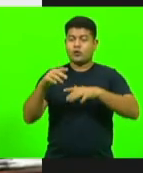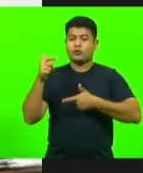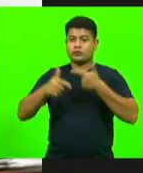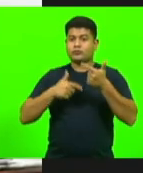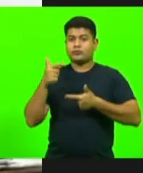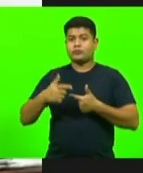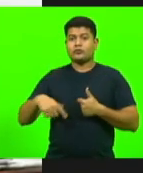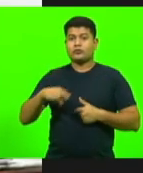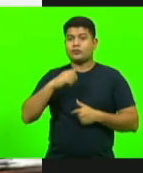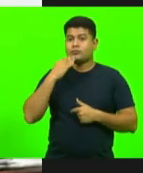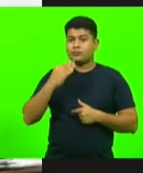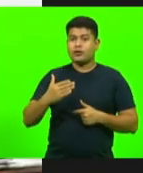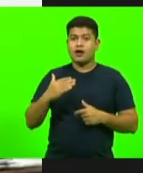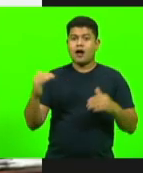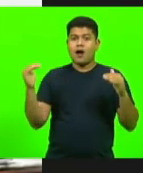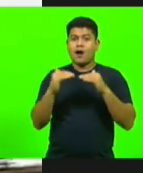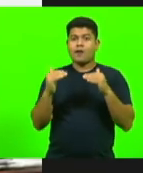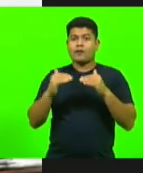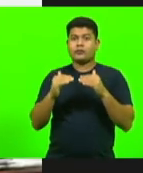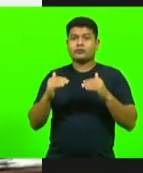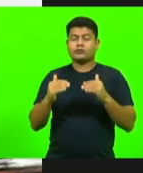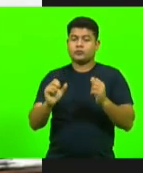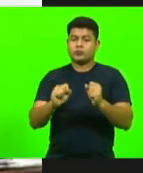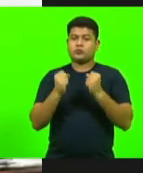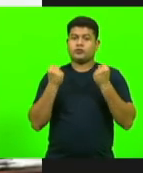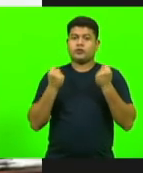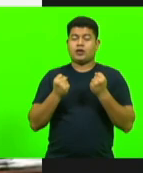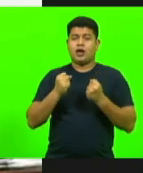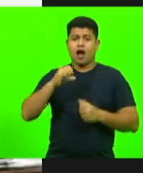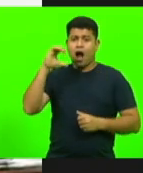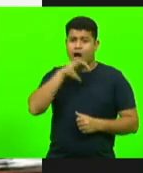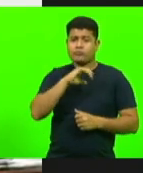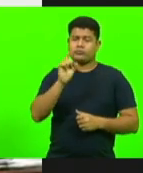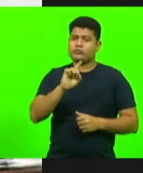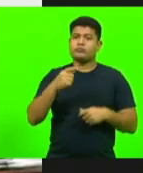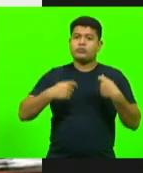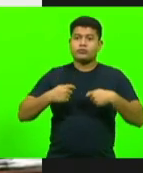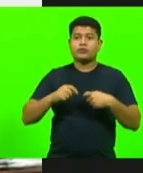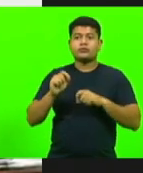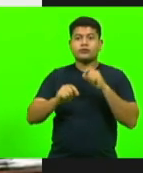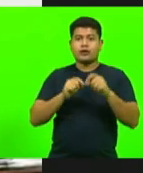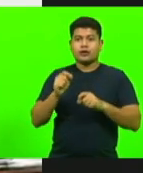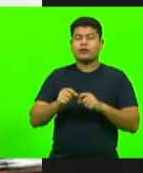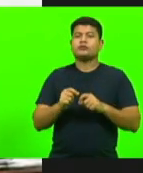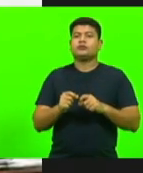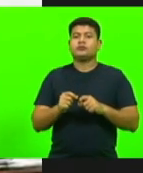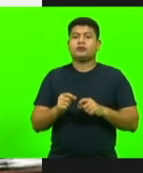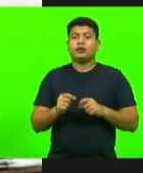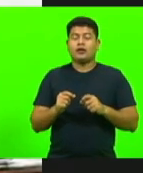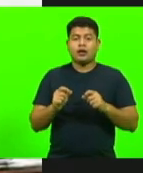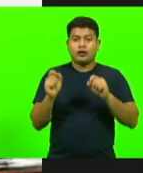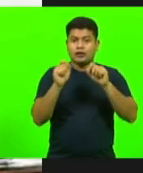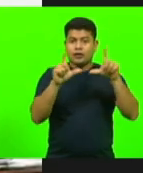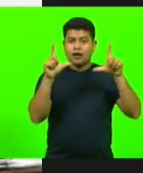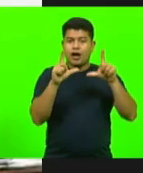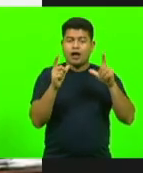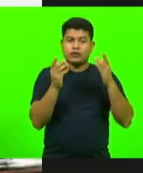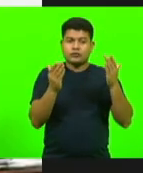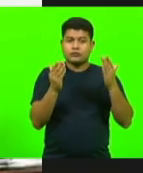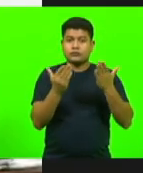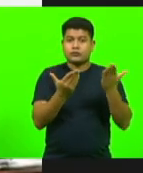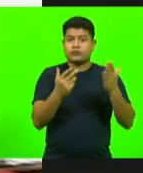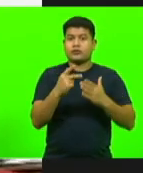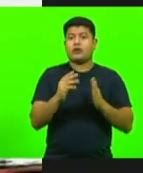eles concordem com a nossa defesa de forma automática mais fino Minnie molin de forma confiada por uma proposta que aqueles que defendem